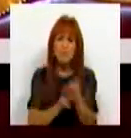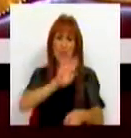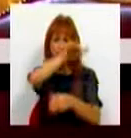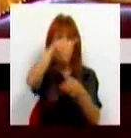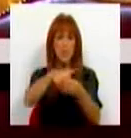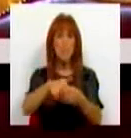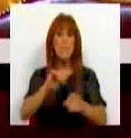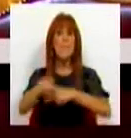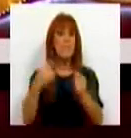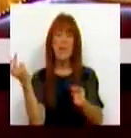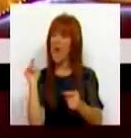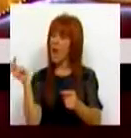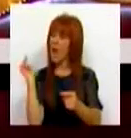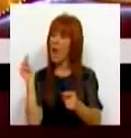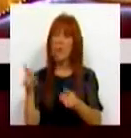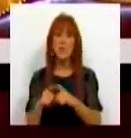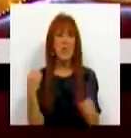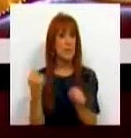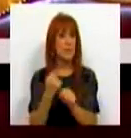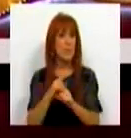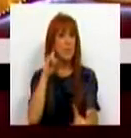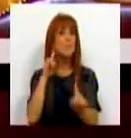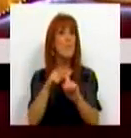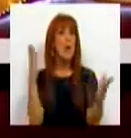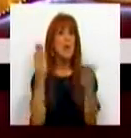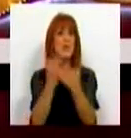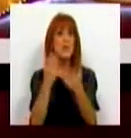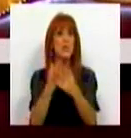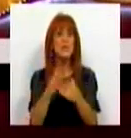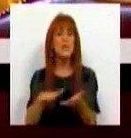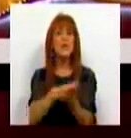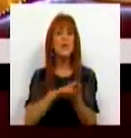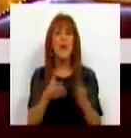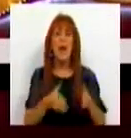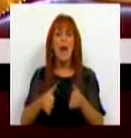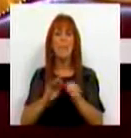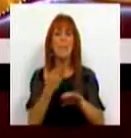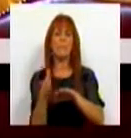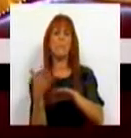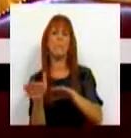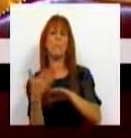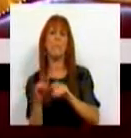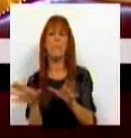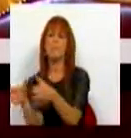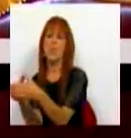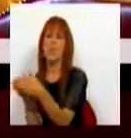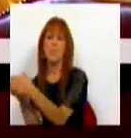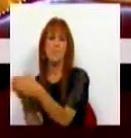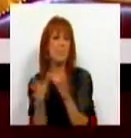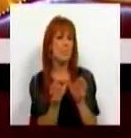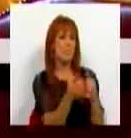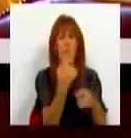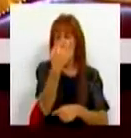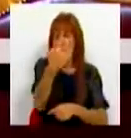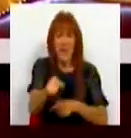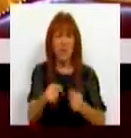inclusiva, depois de vários anos em que se trabalhou para uma escola assente em caminhos de segregação e de elitização, que seriam a